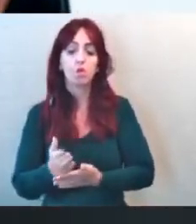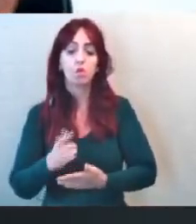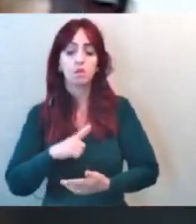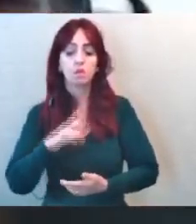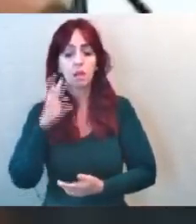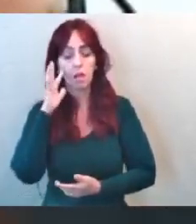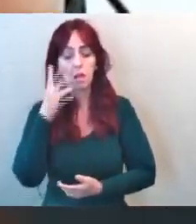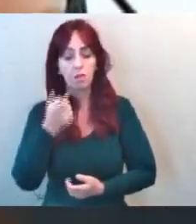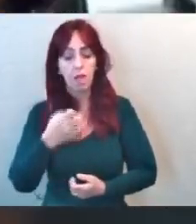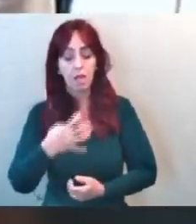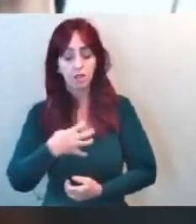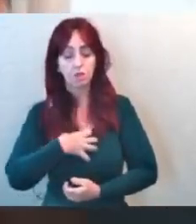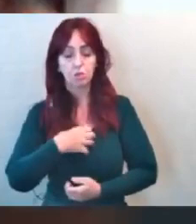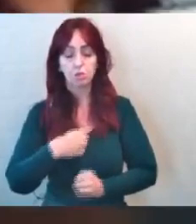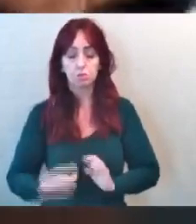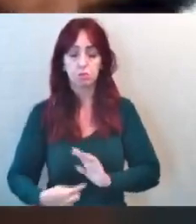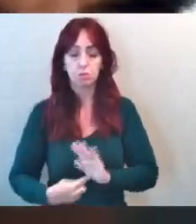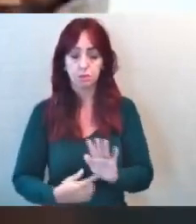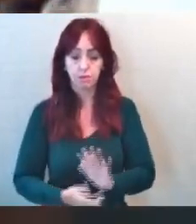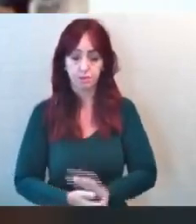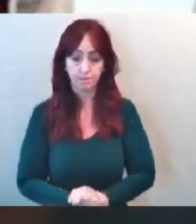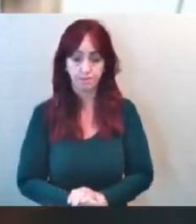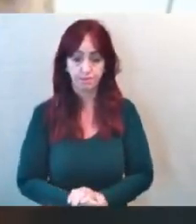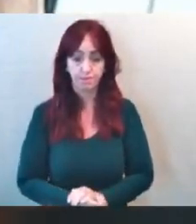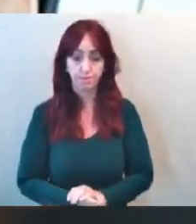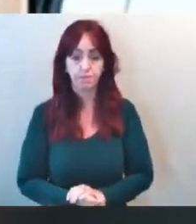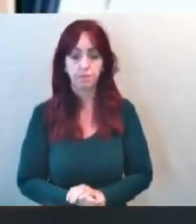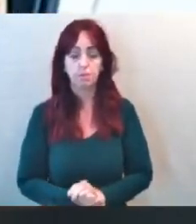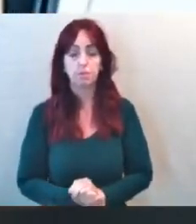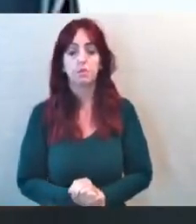para a gente tomar algumas atitudes.